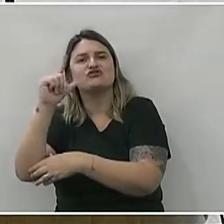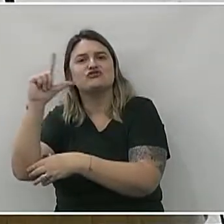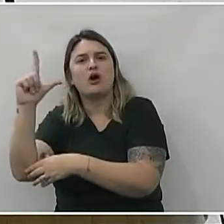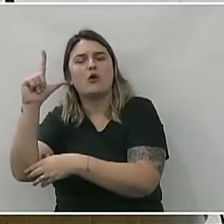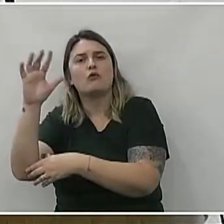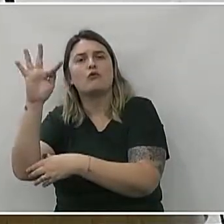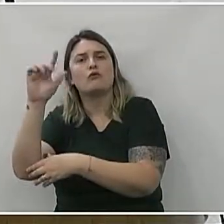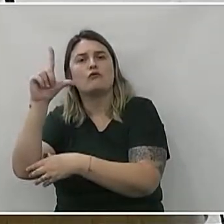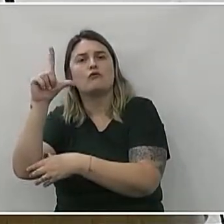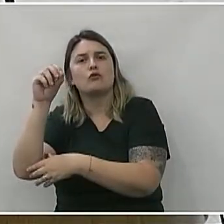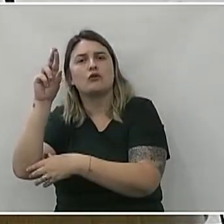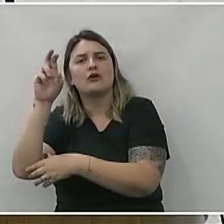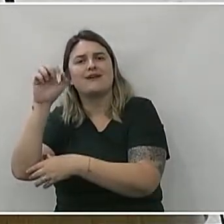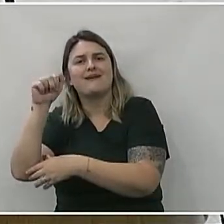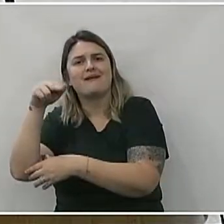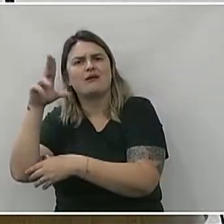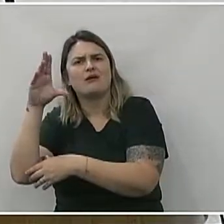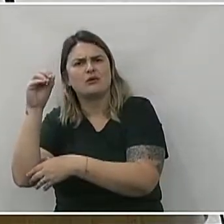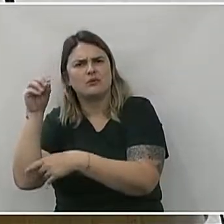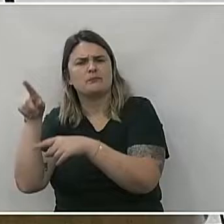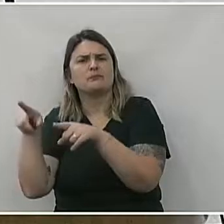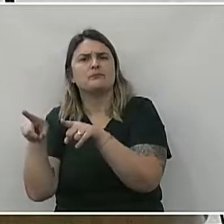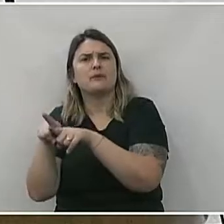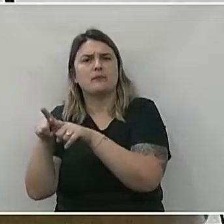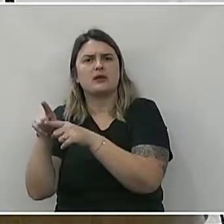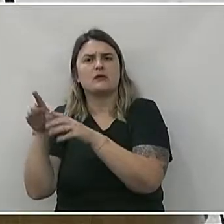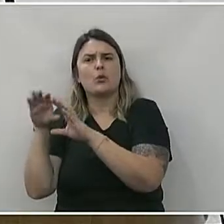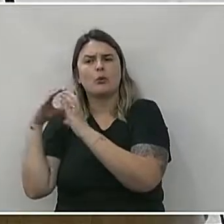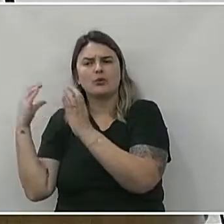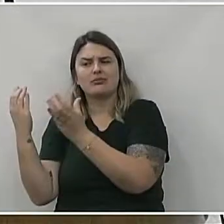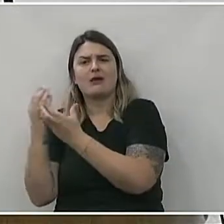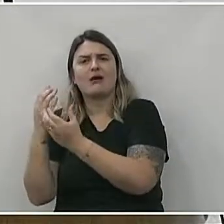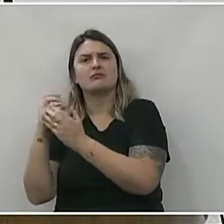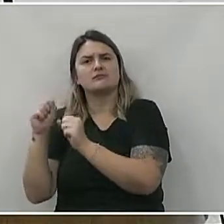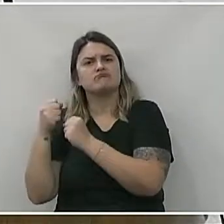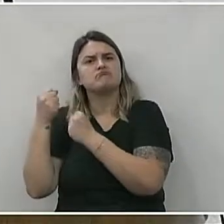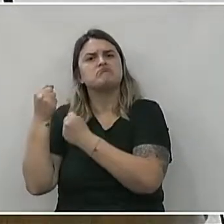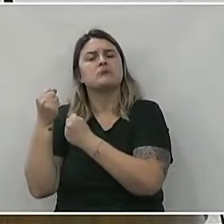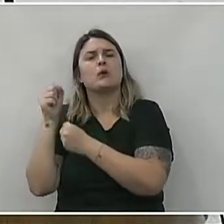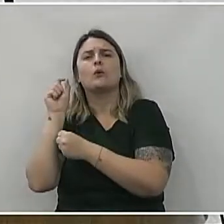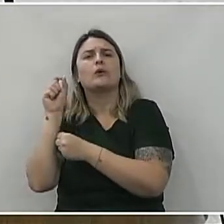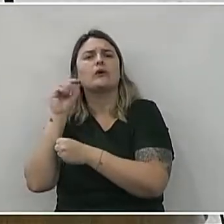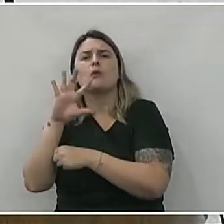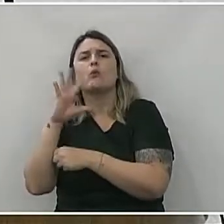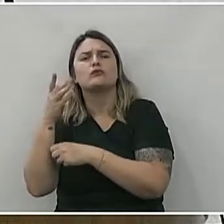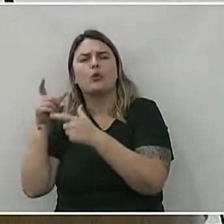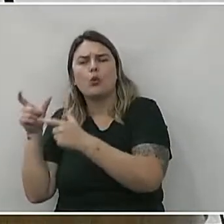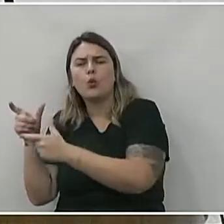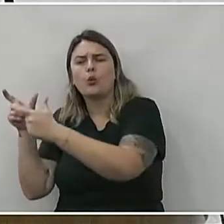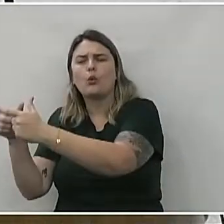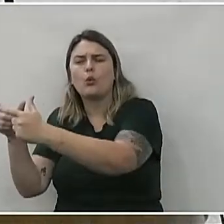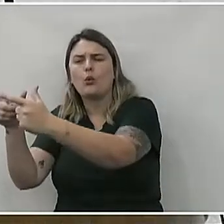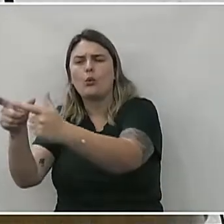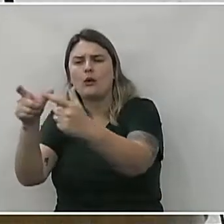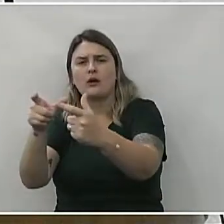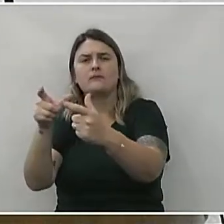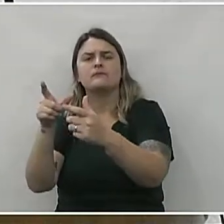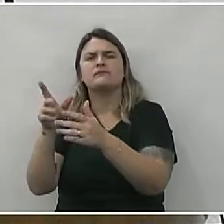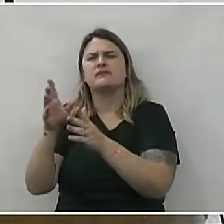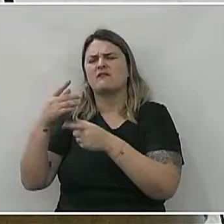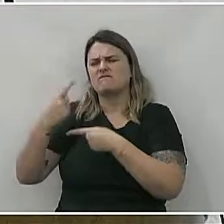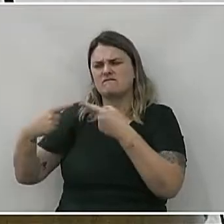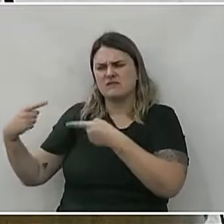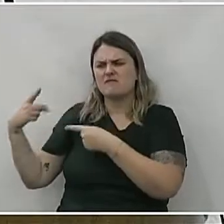Faxinal dos Marianos e também da comunidade Fortaleza, o que tem acontecido lá? Já foi debatido aqui, o